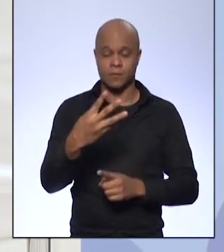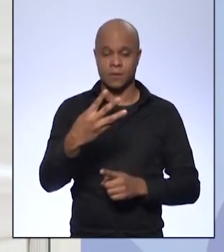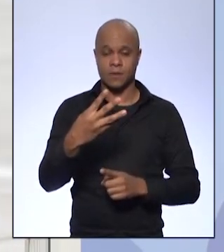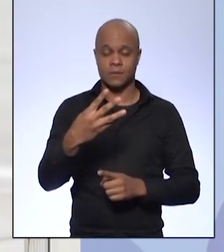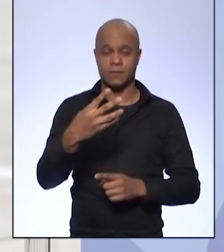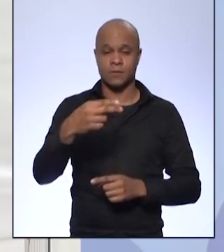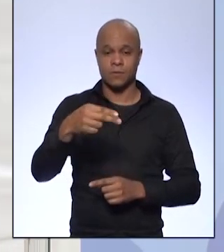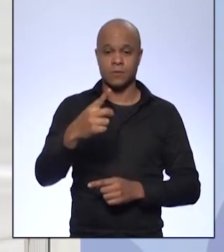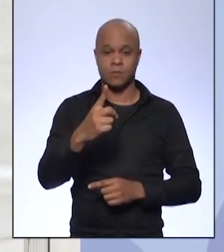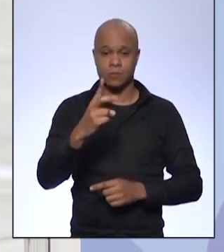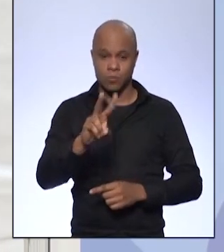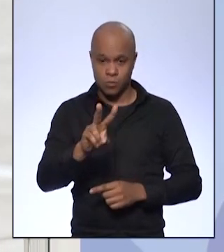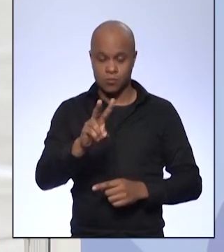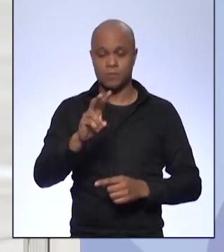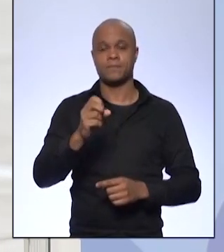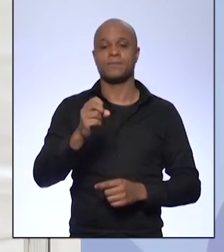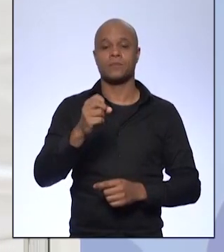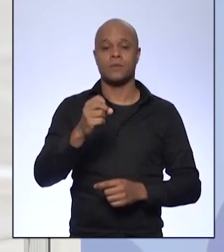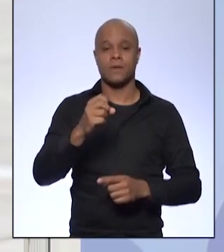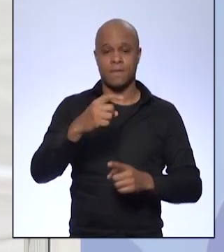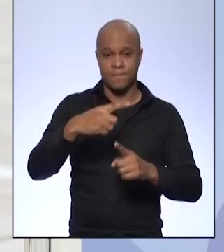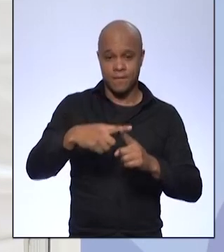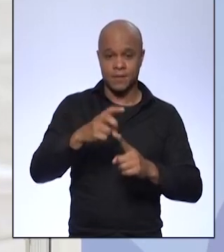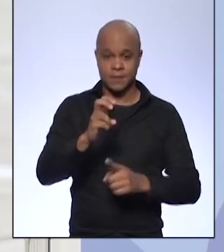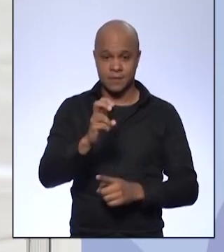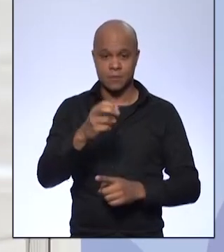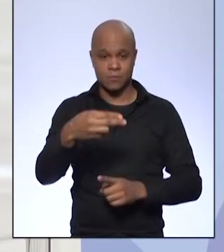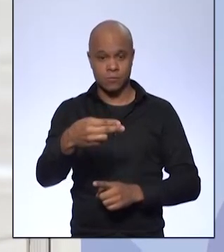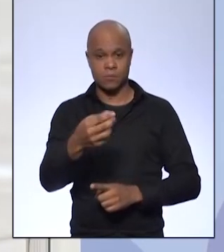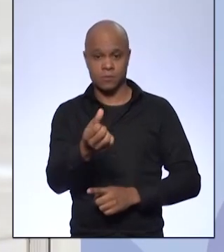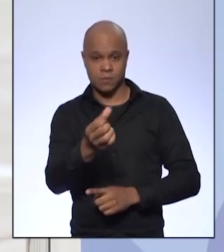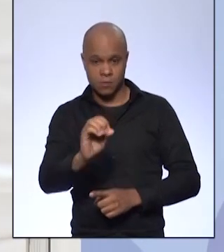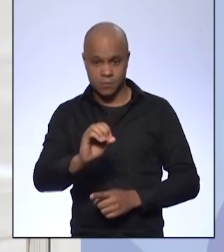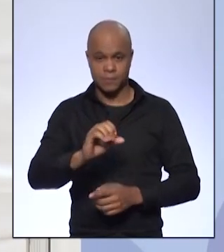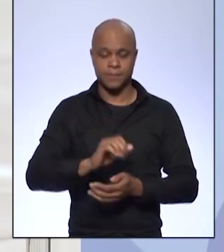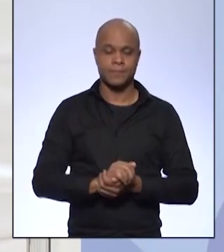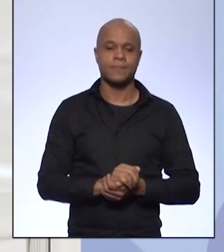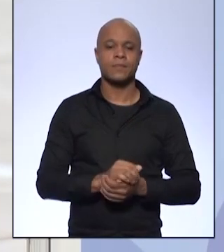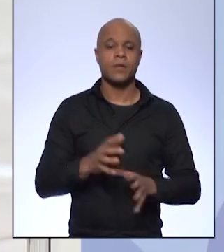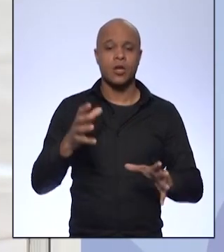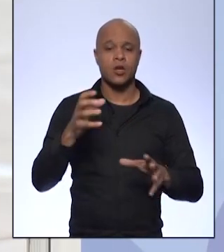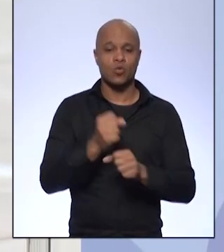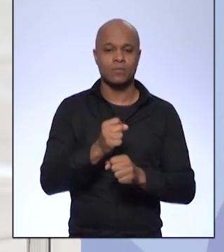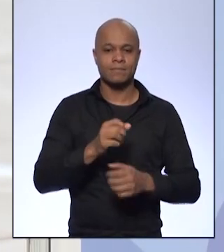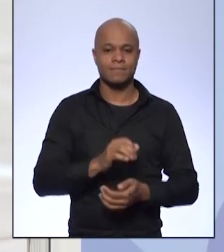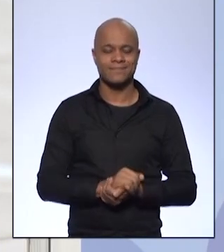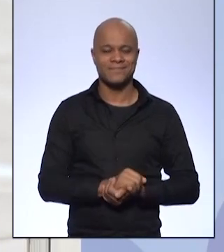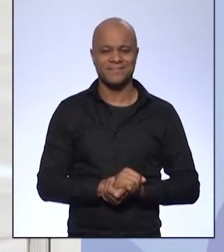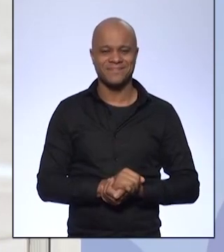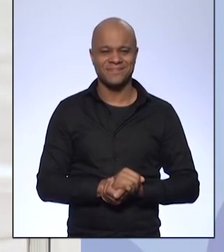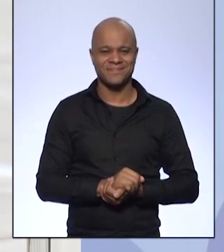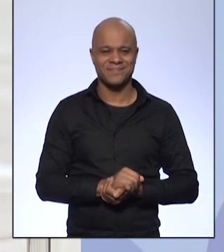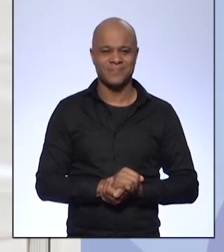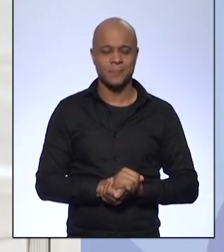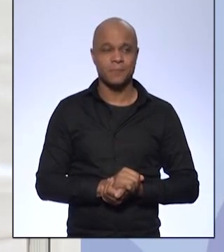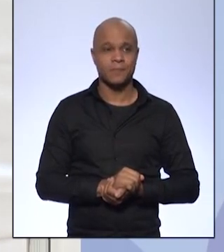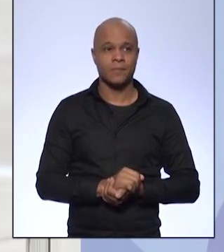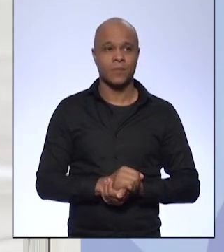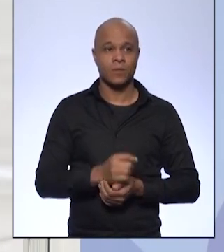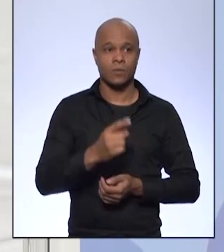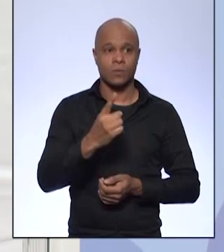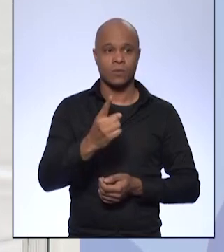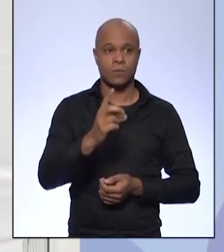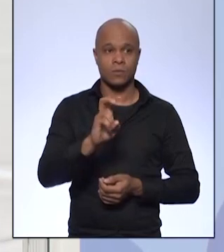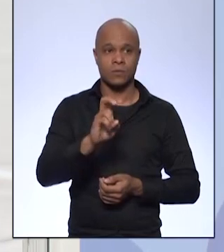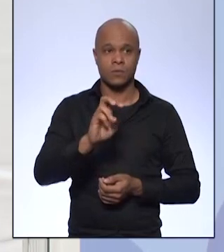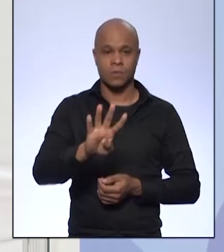12. 12 vezes 5, 60. E agora soma. Passa para mim, professora Roberta.